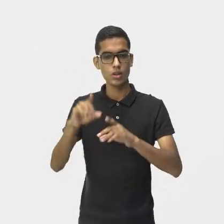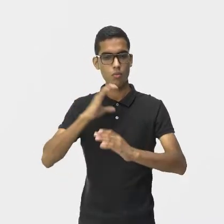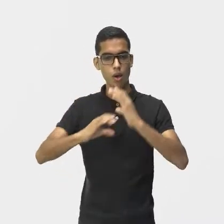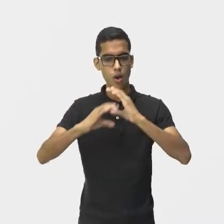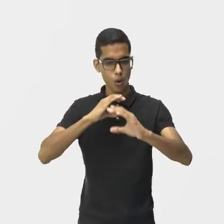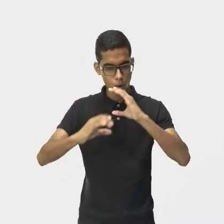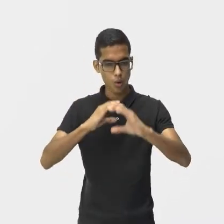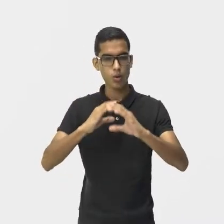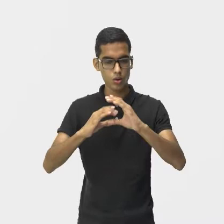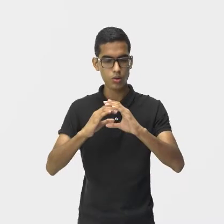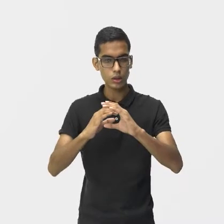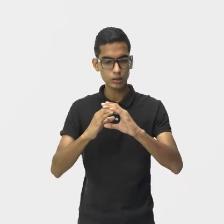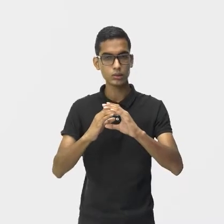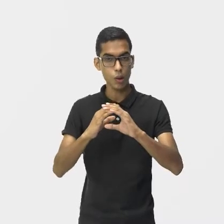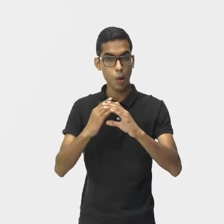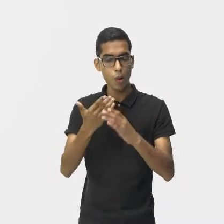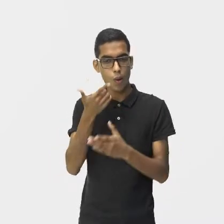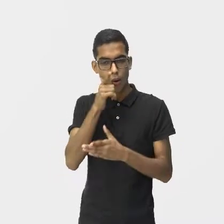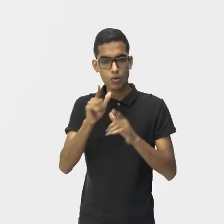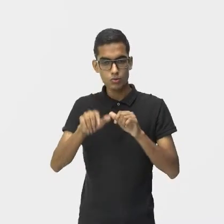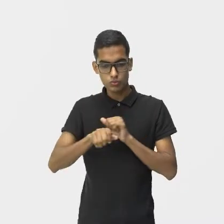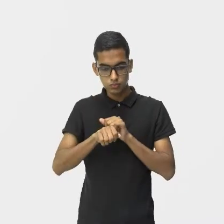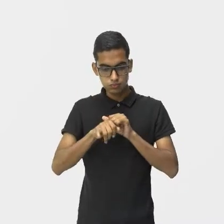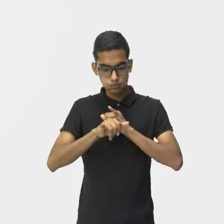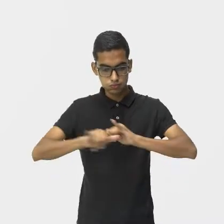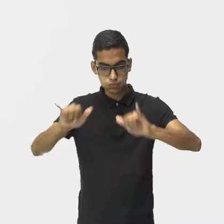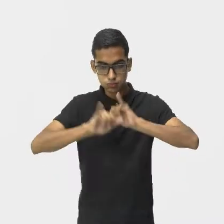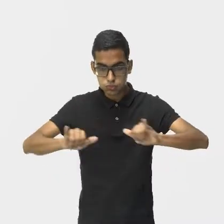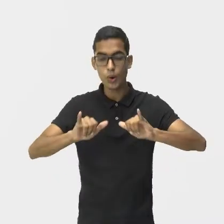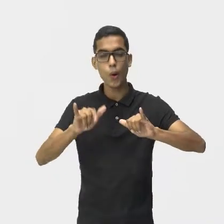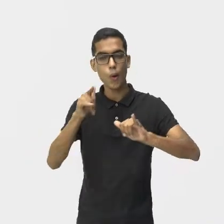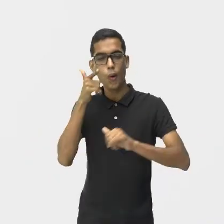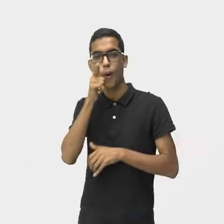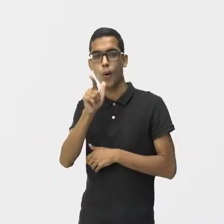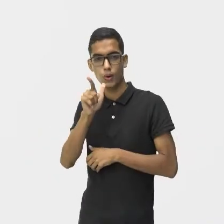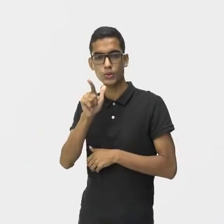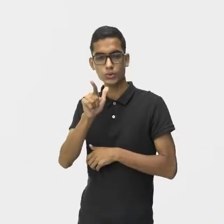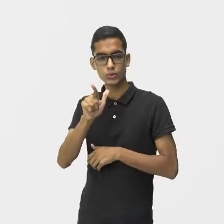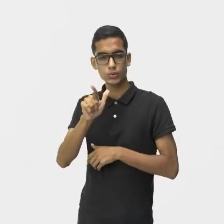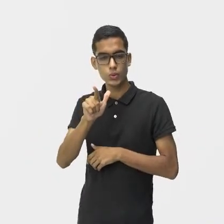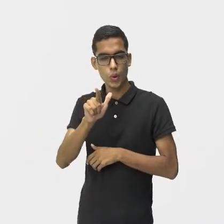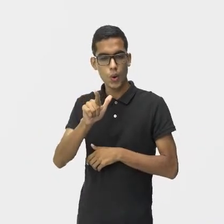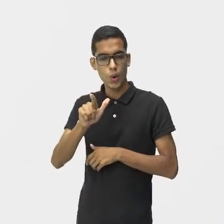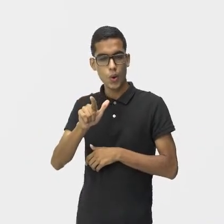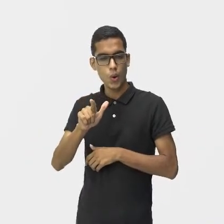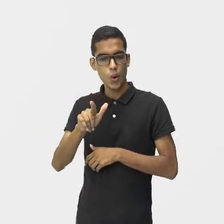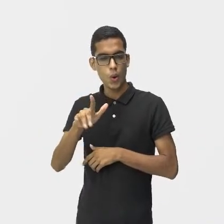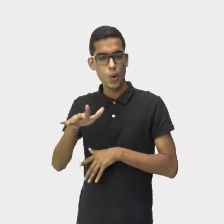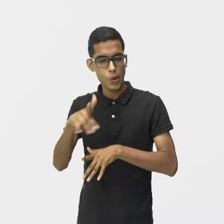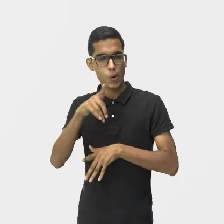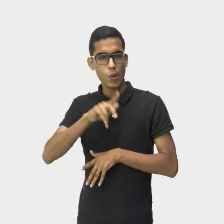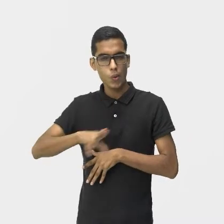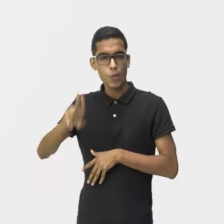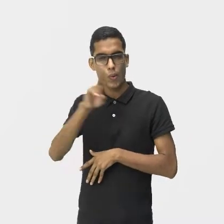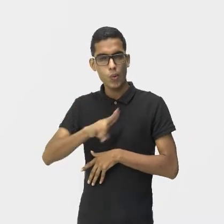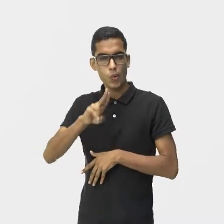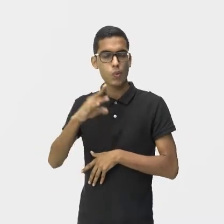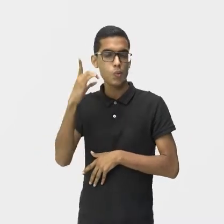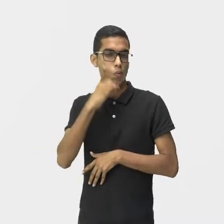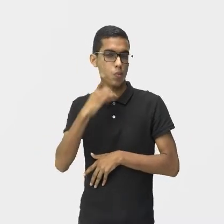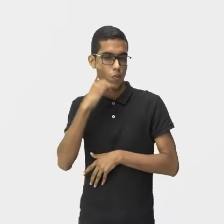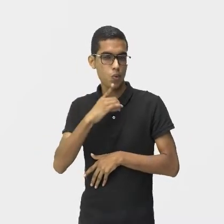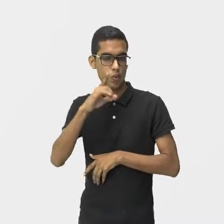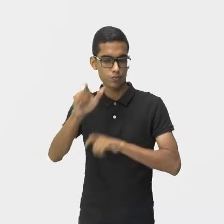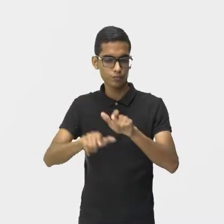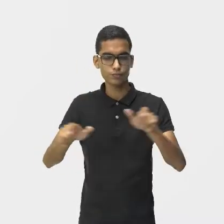consumo massivo. Aquilo que é produzido pelos meios de comunicação segue a lógica do